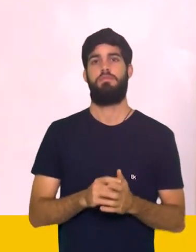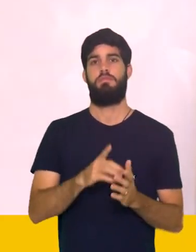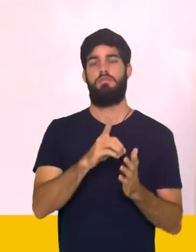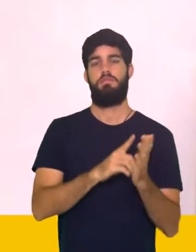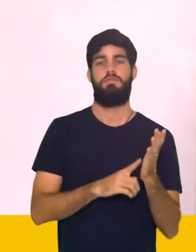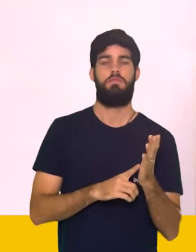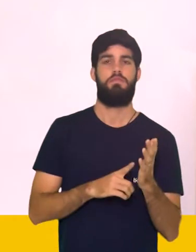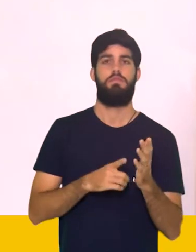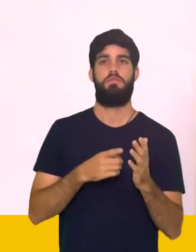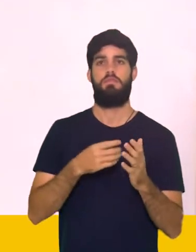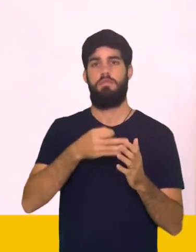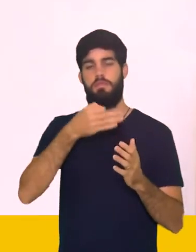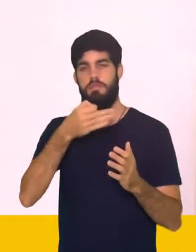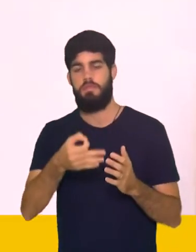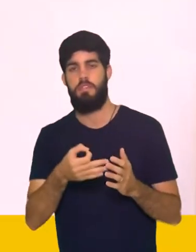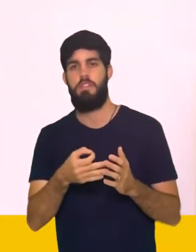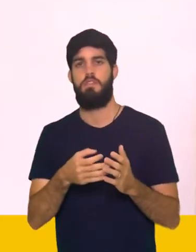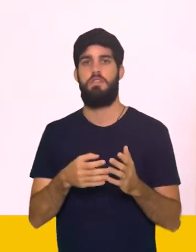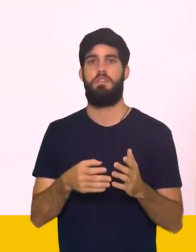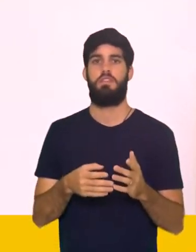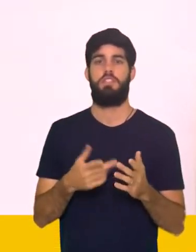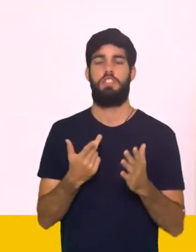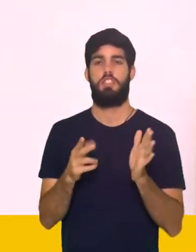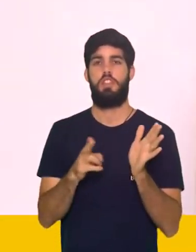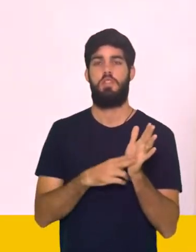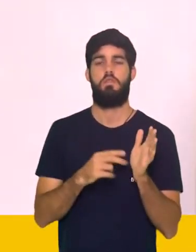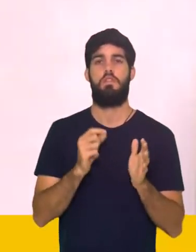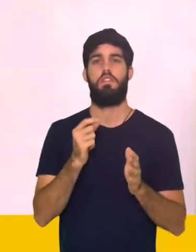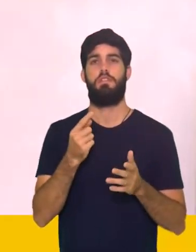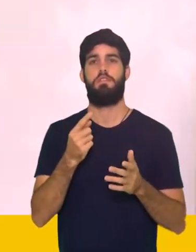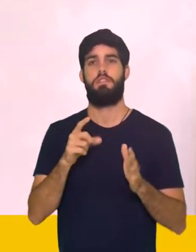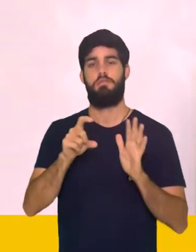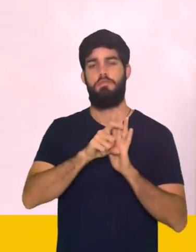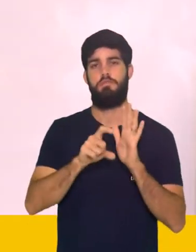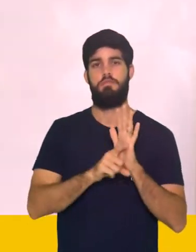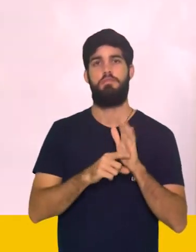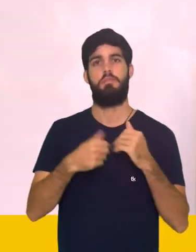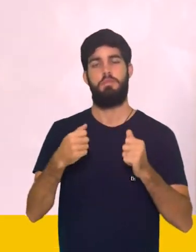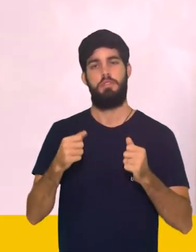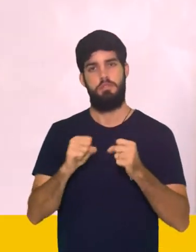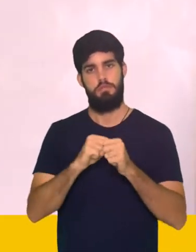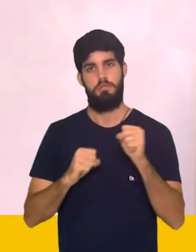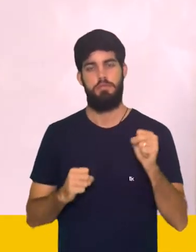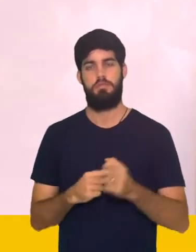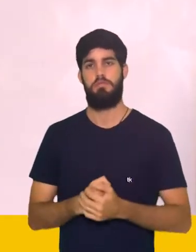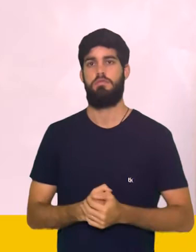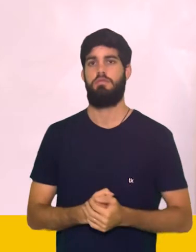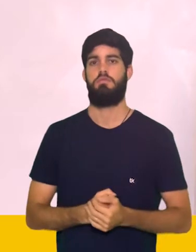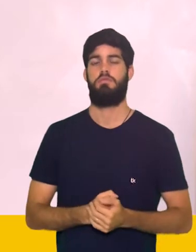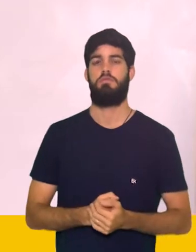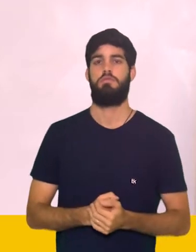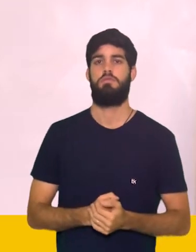igual a argumento, que é igual a prosa e tem que resolver. Aí você coloca aqui debaixo,